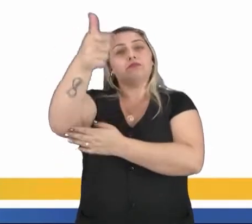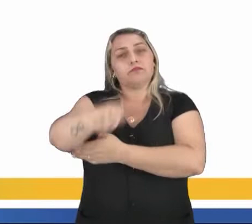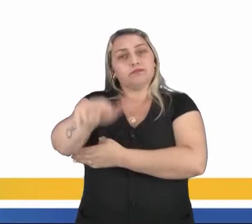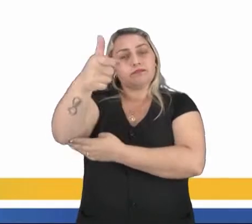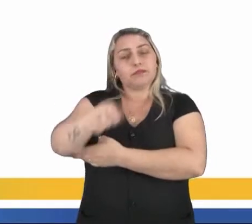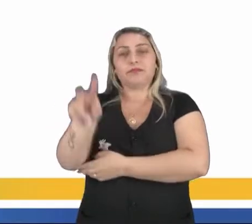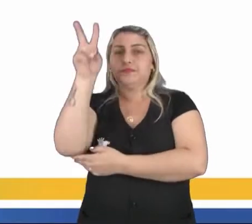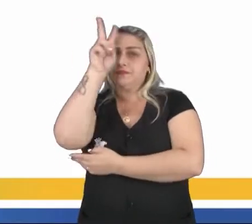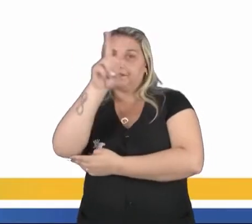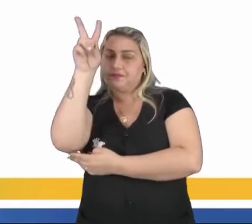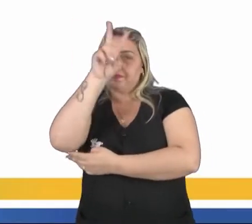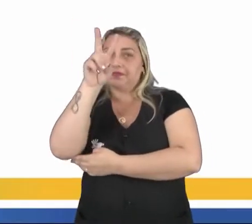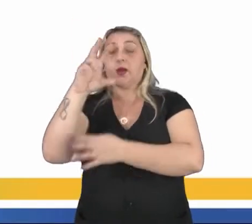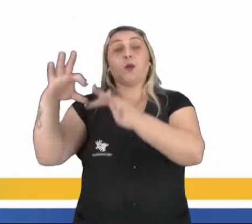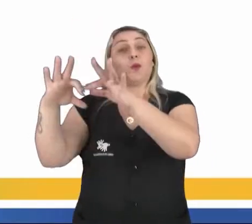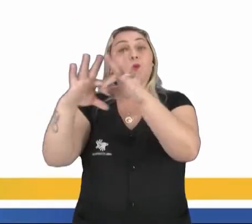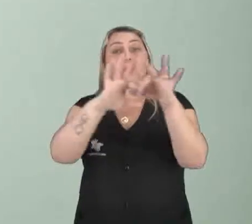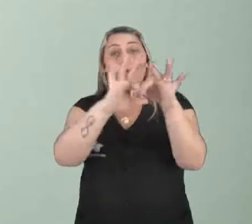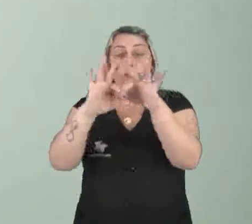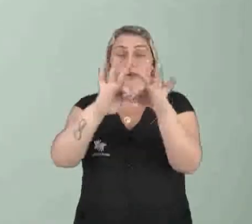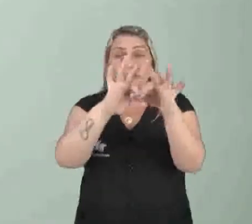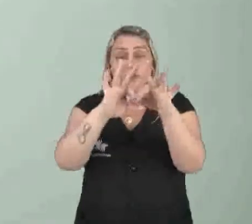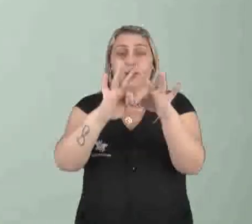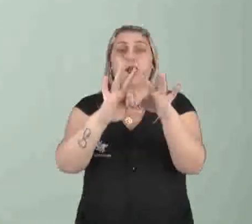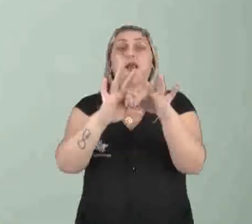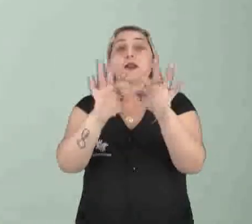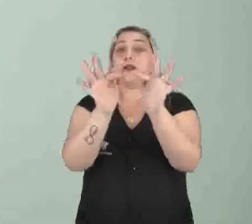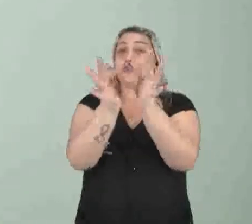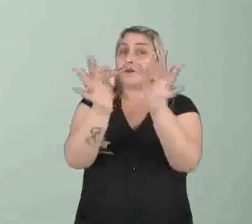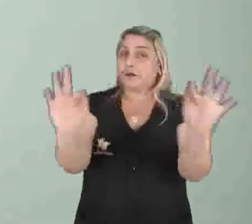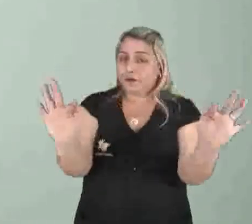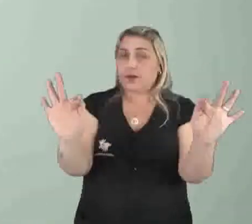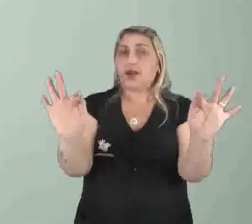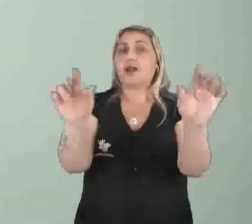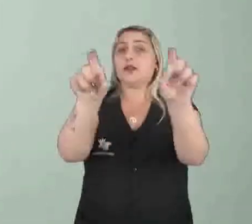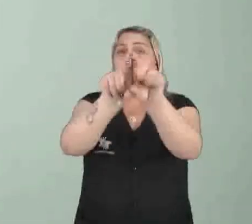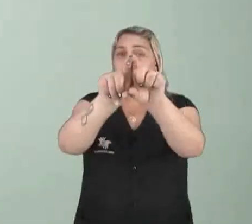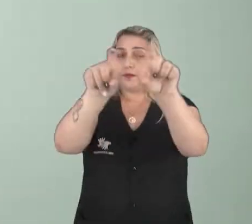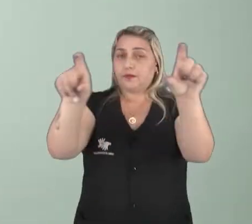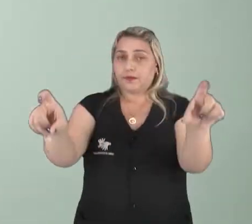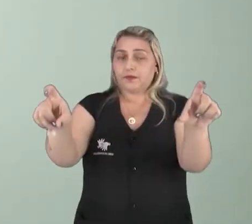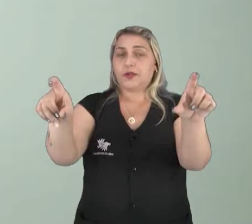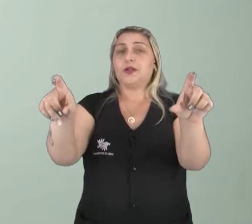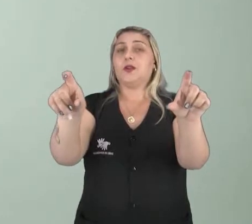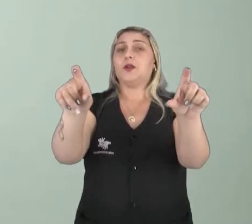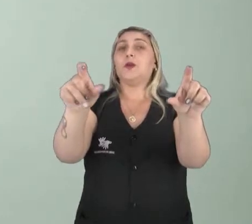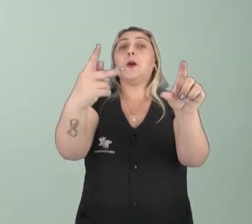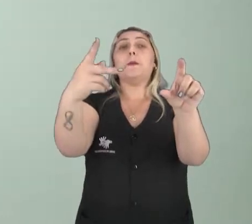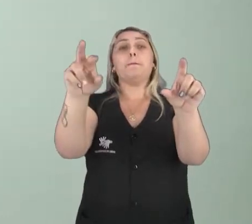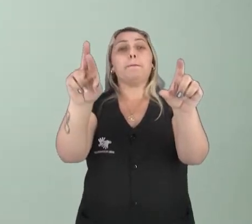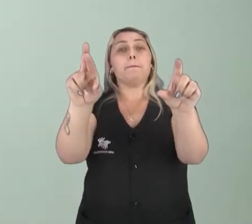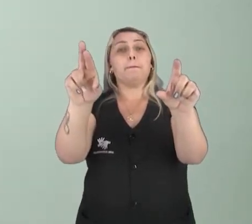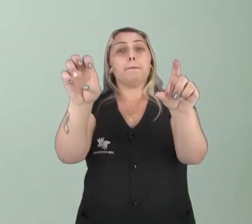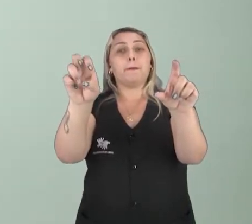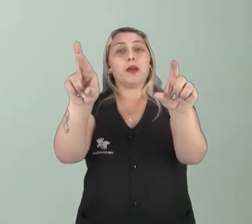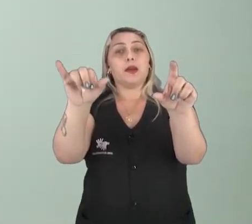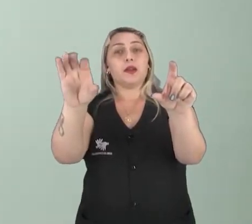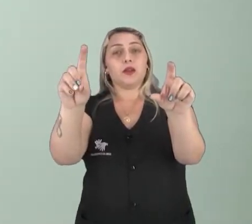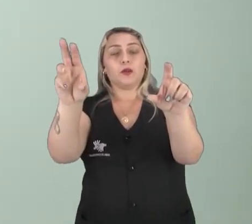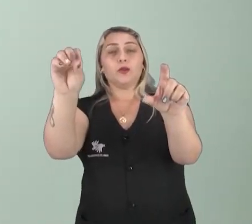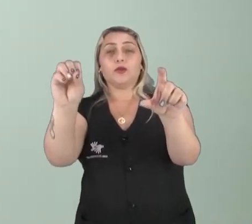né? Lembrando que o contexto da frase ali, da oração, daquele período, é que